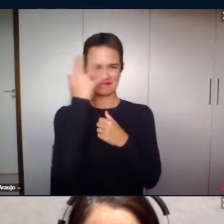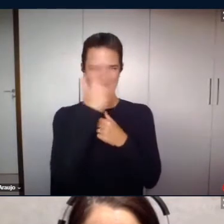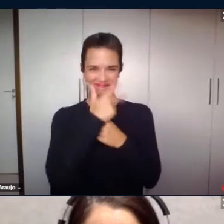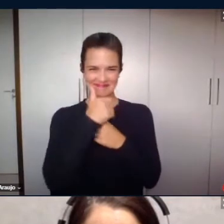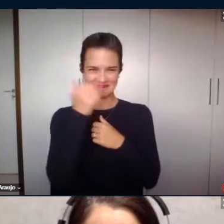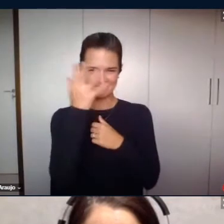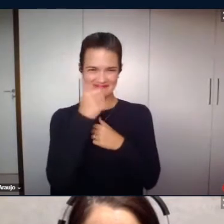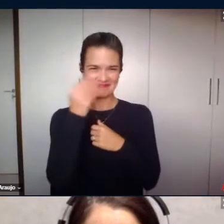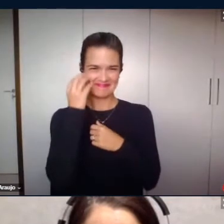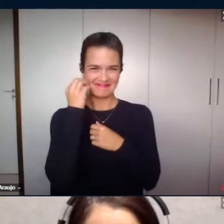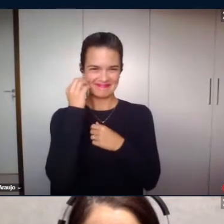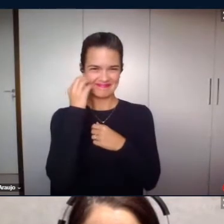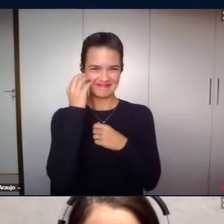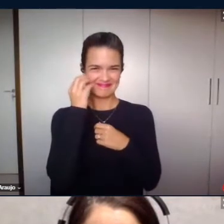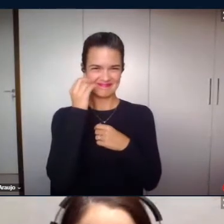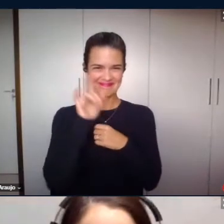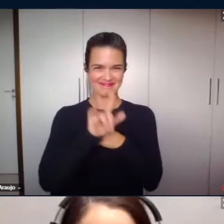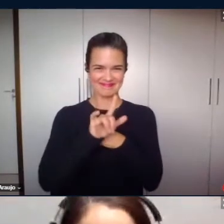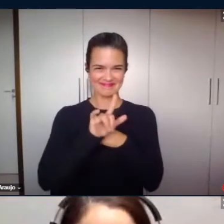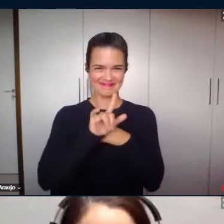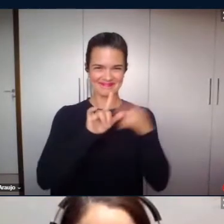a carinha ali do Alex, ali surdo.